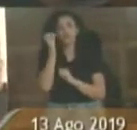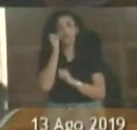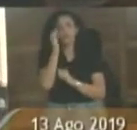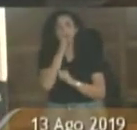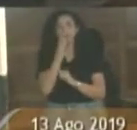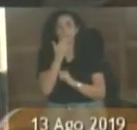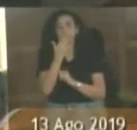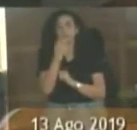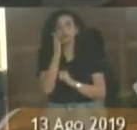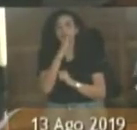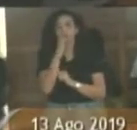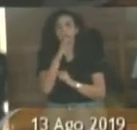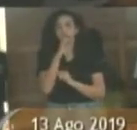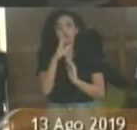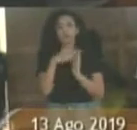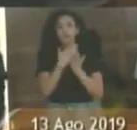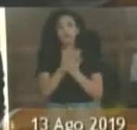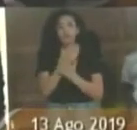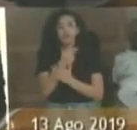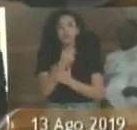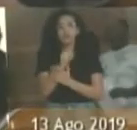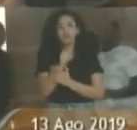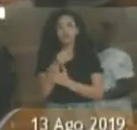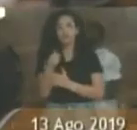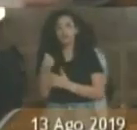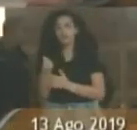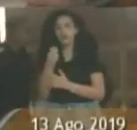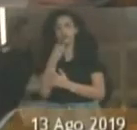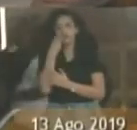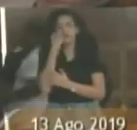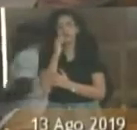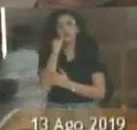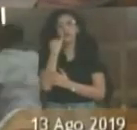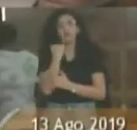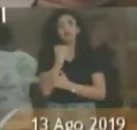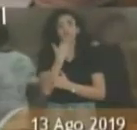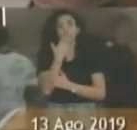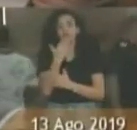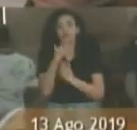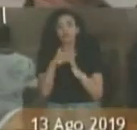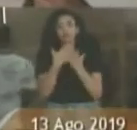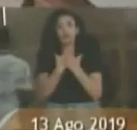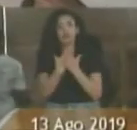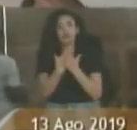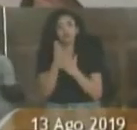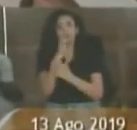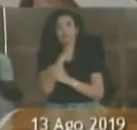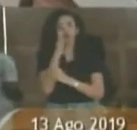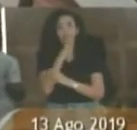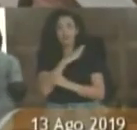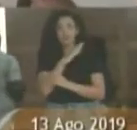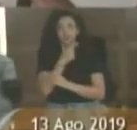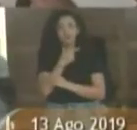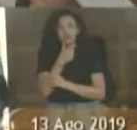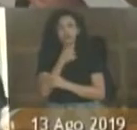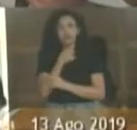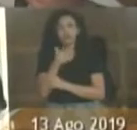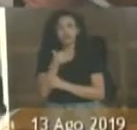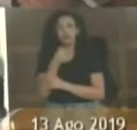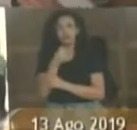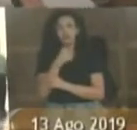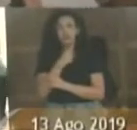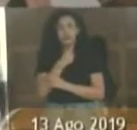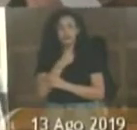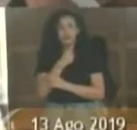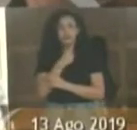que pediu regime de urgência para o requerimento 286, Jane Veiga, que pediu regime de urgência especial para o requerimento 291 do vereador Flavinho